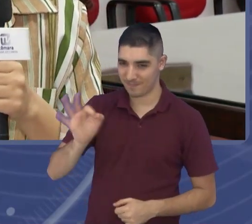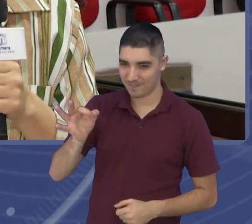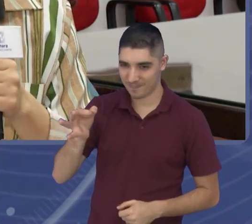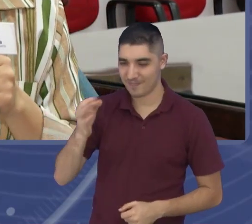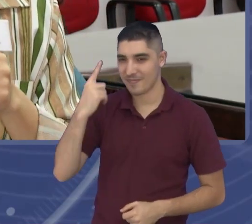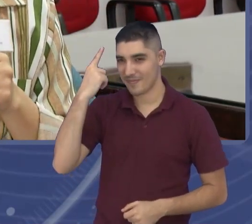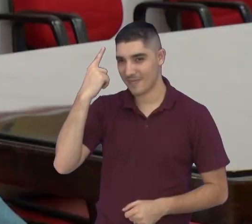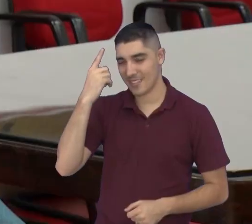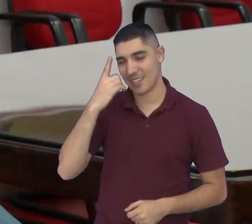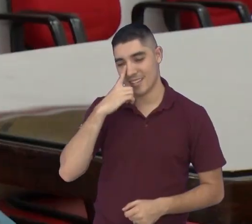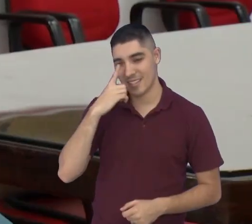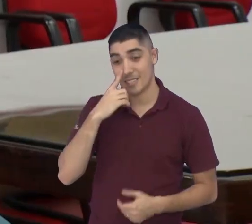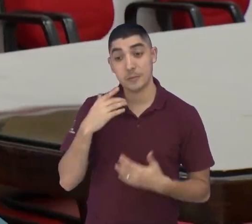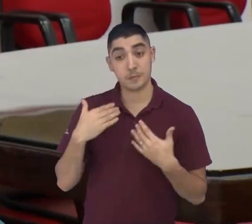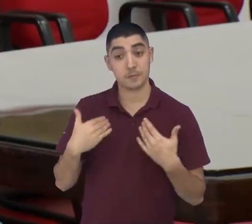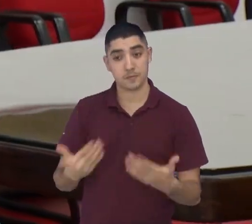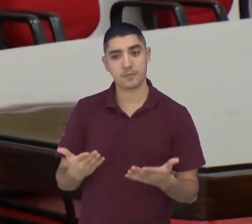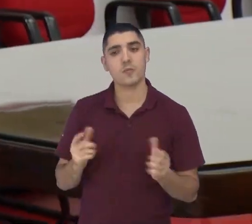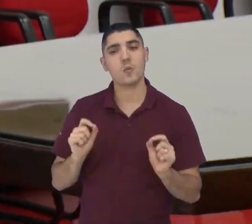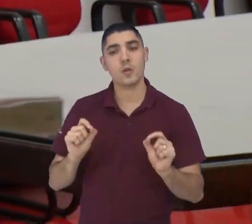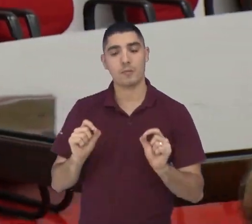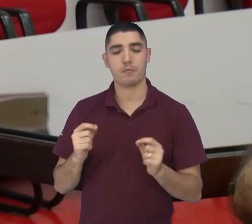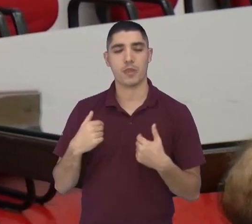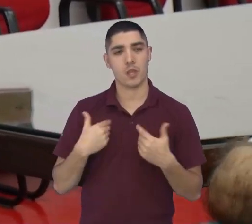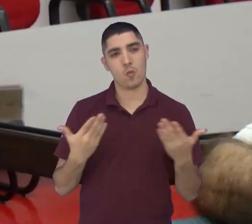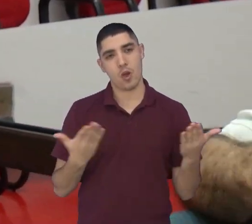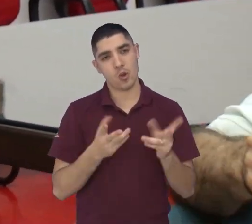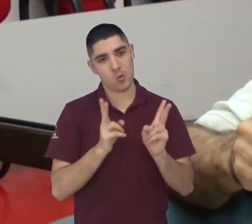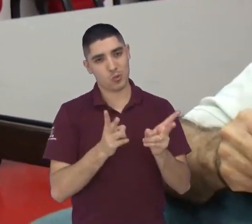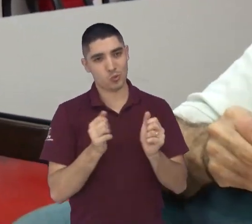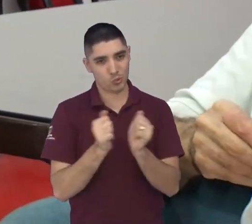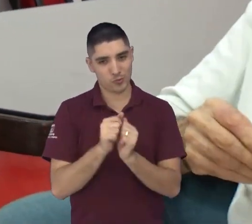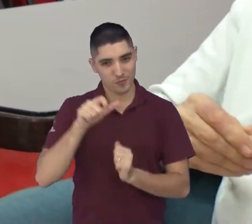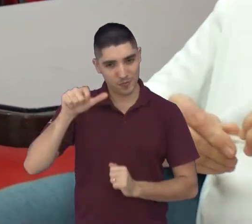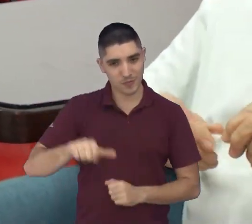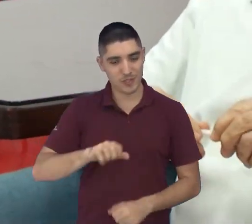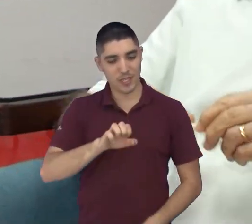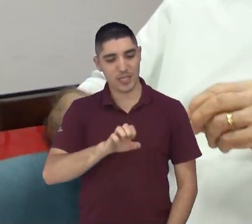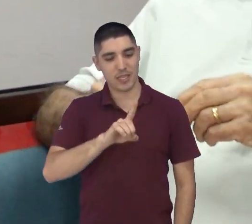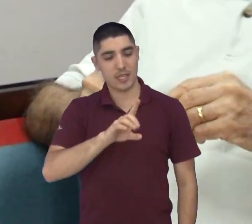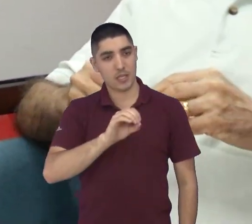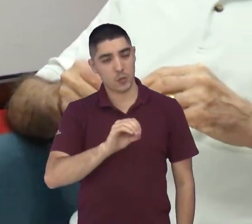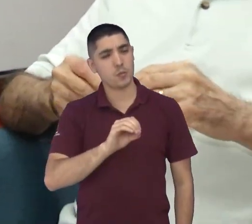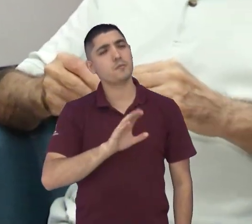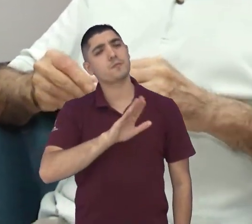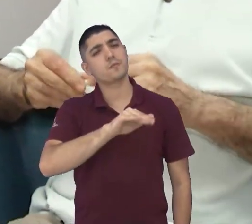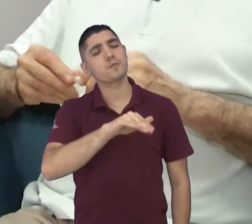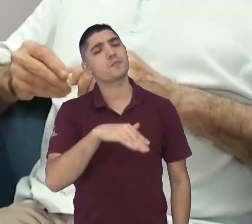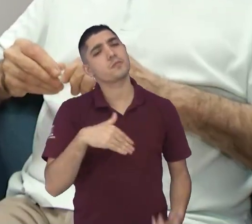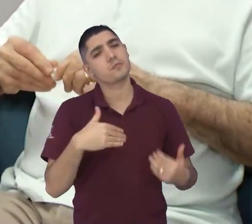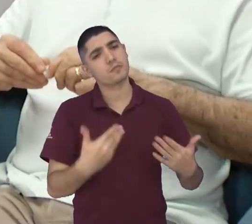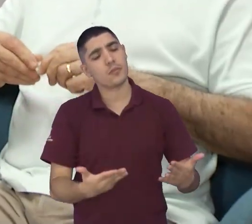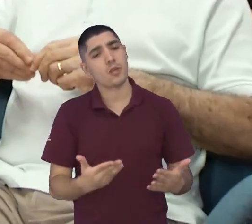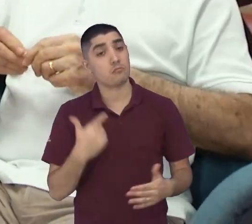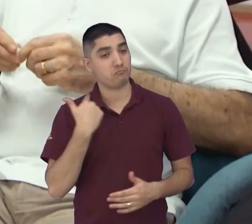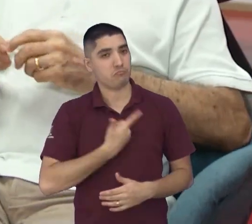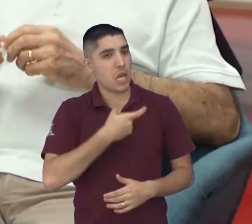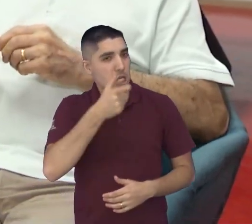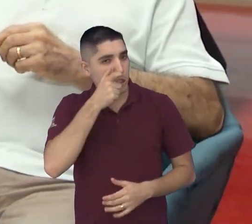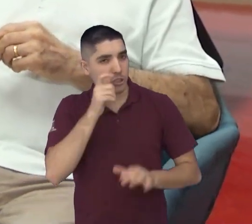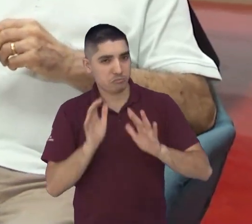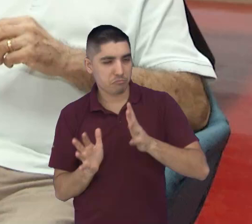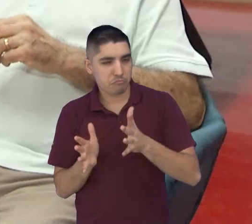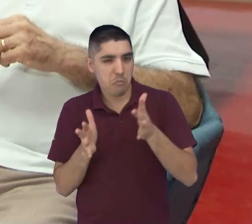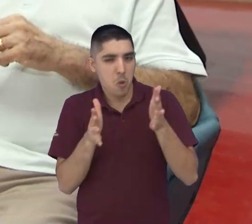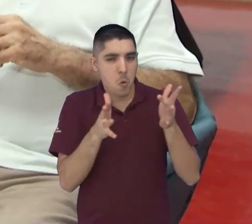E agora, eu continuo, como a Dani disse, continuo aqui com o Edu Paiotti. E Edu, a gente assistiu então aqui uma matéria,